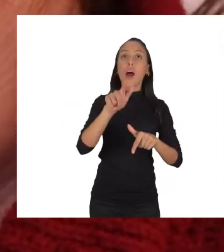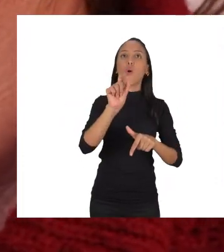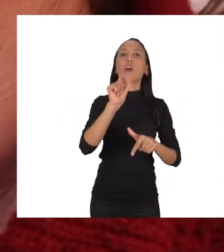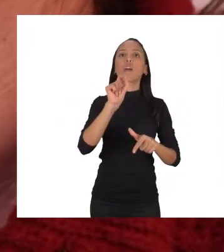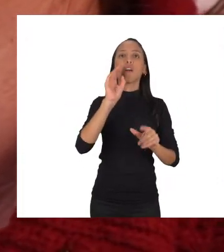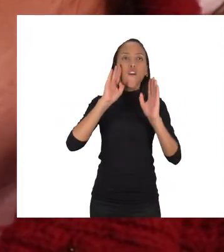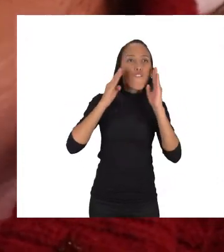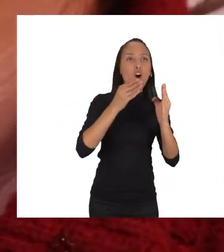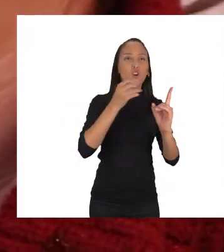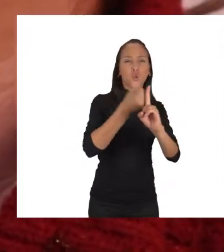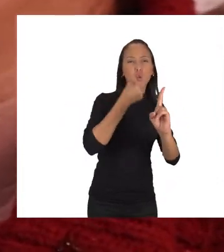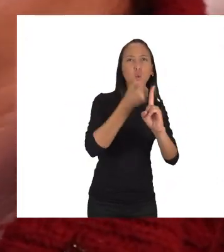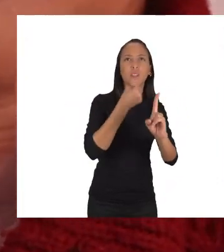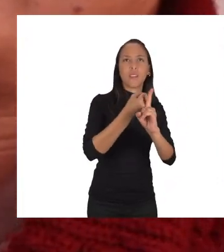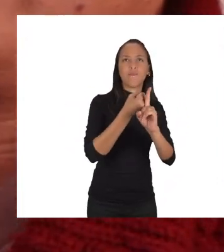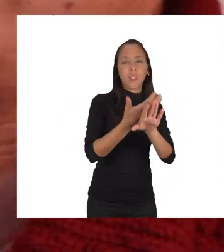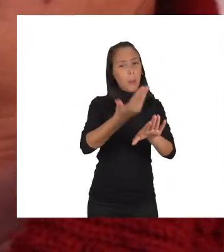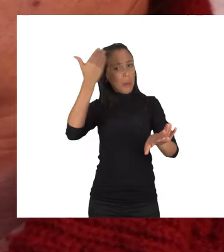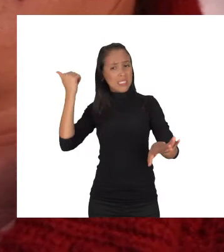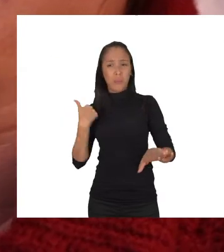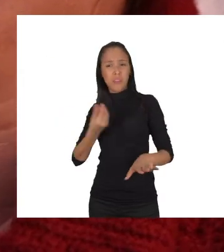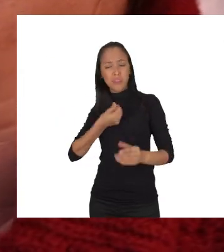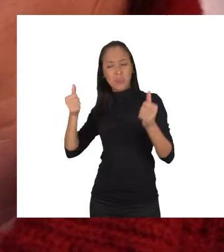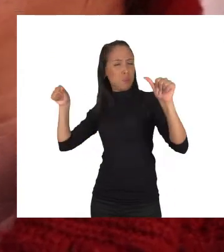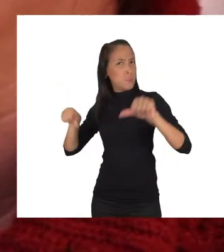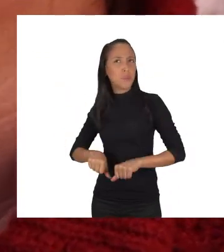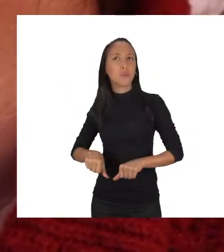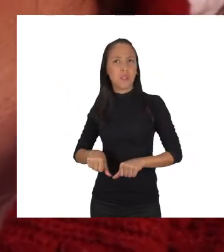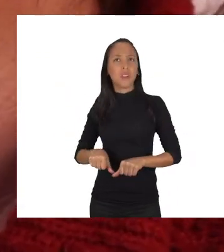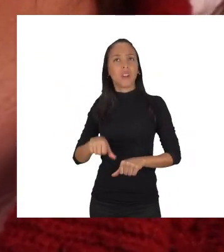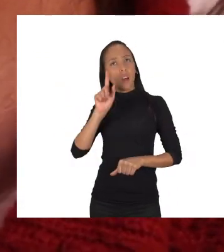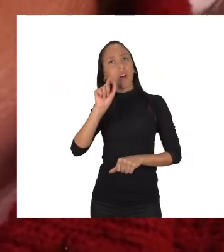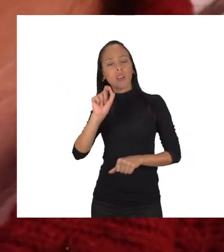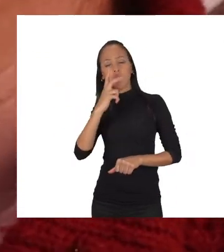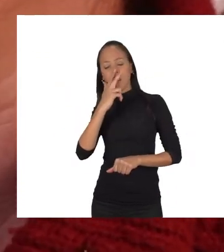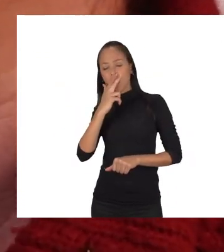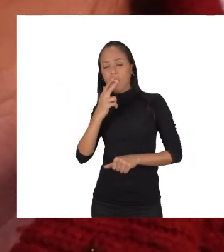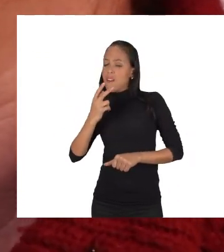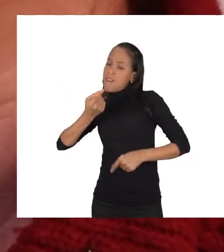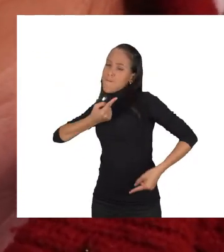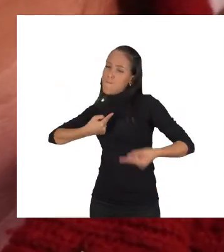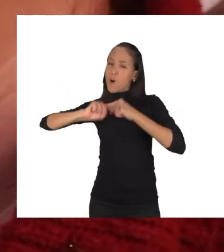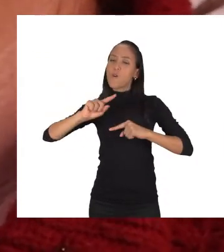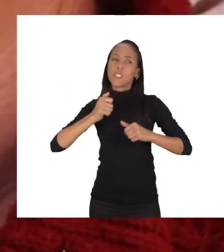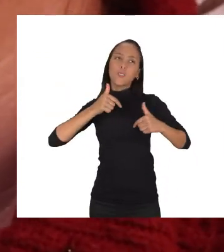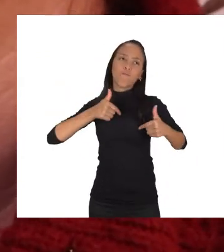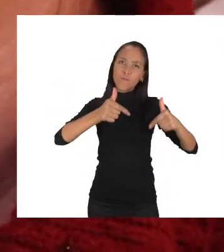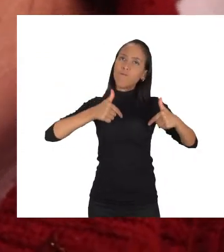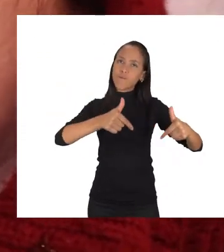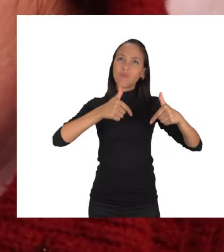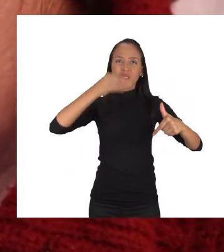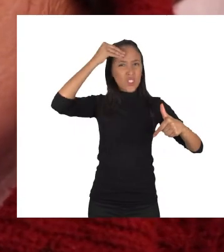desgraça. Porque era praticamente uma desgraça que foi levar a uma reação para a luta. Porque você não desiste disso jamais, porque